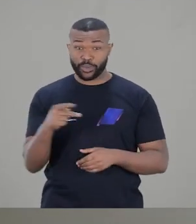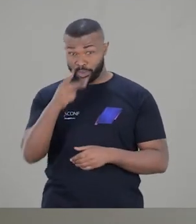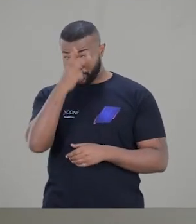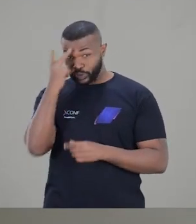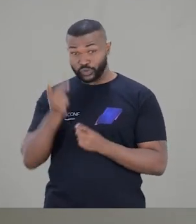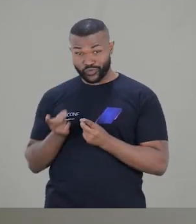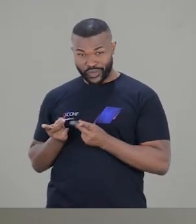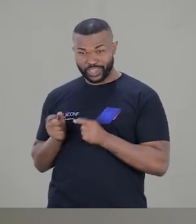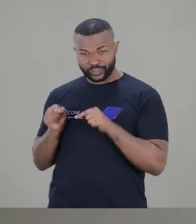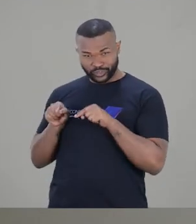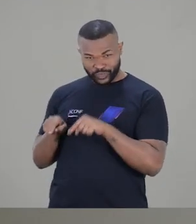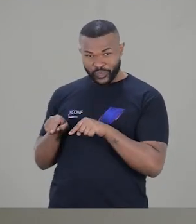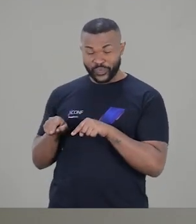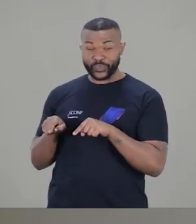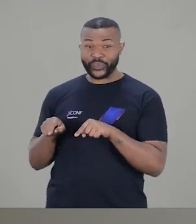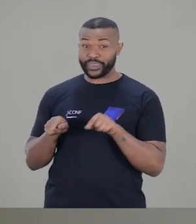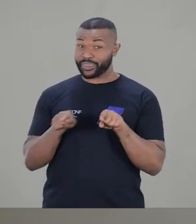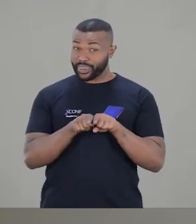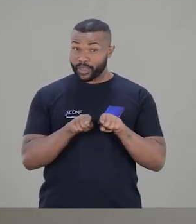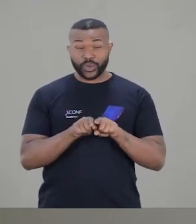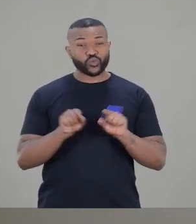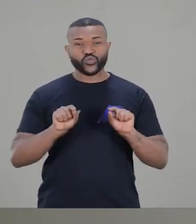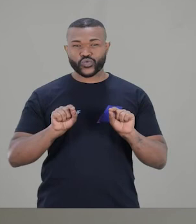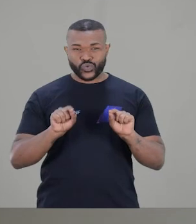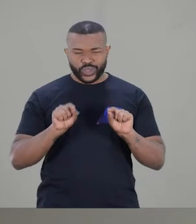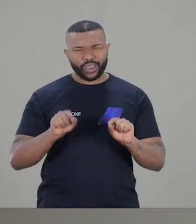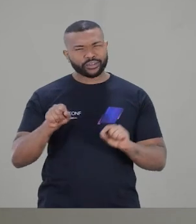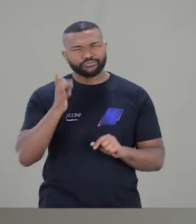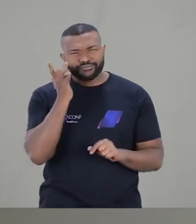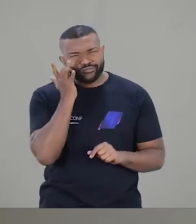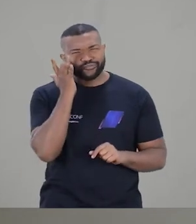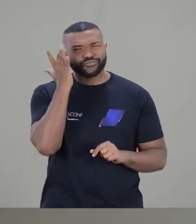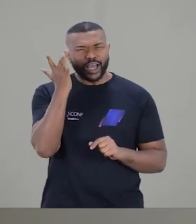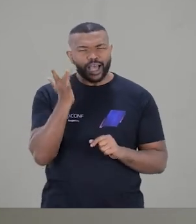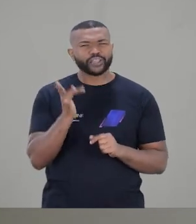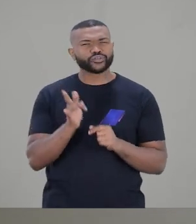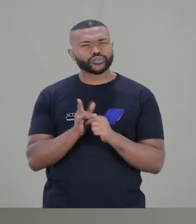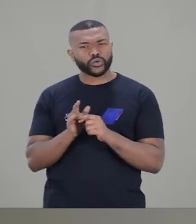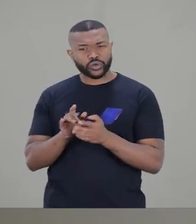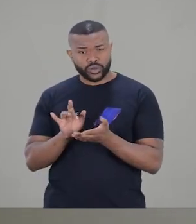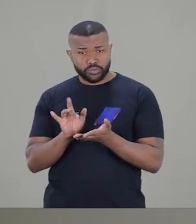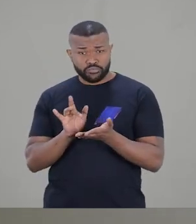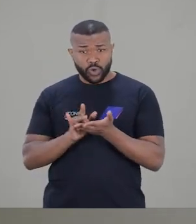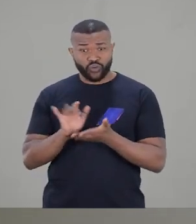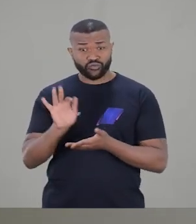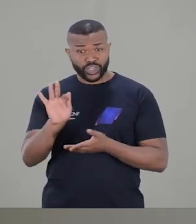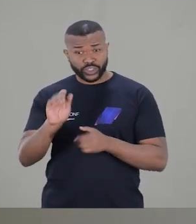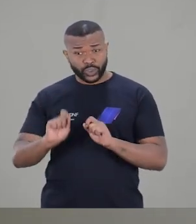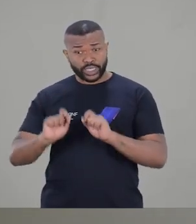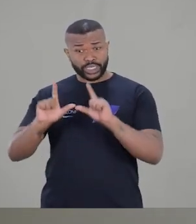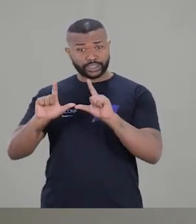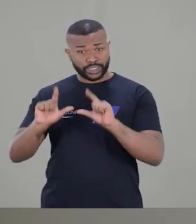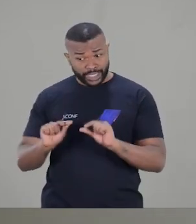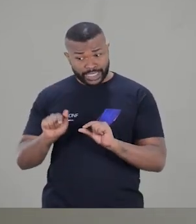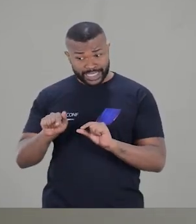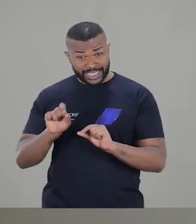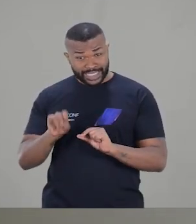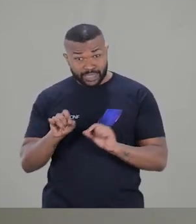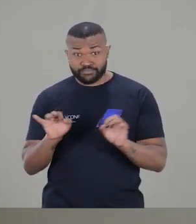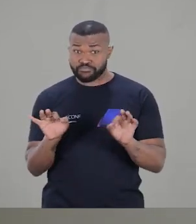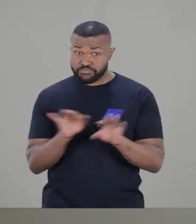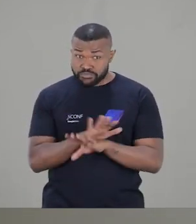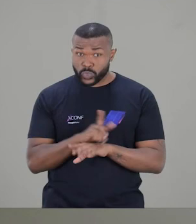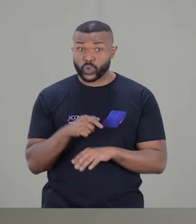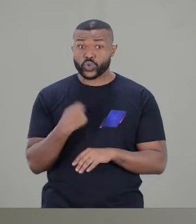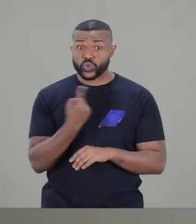consultora. Além dessa facilidade de ligar e desligar uma feature quando ela está pronta, a gente